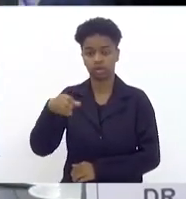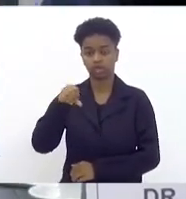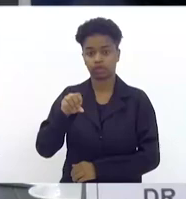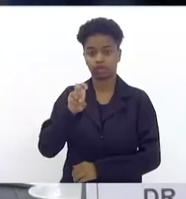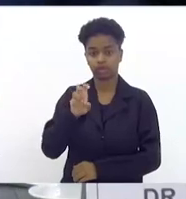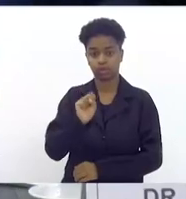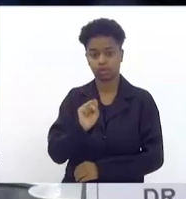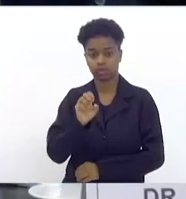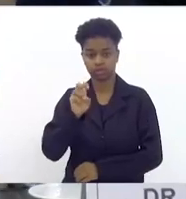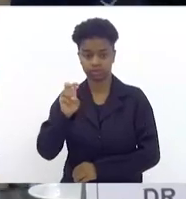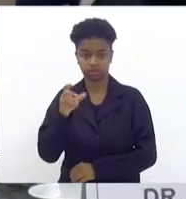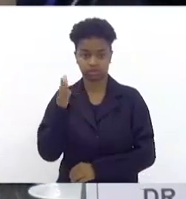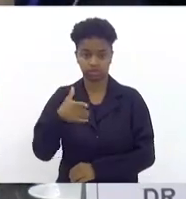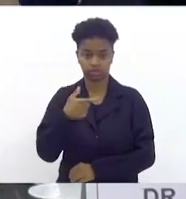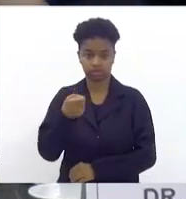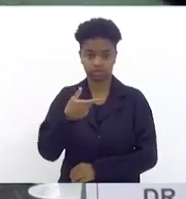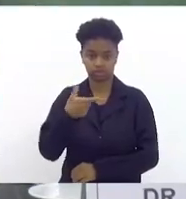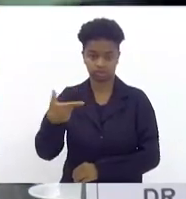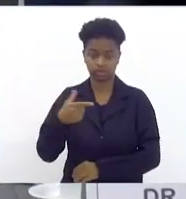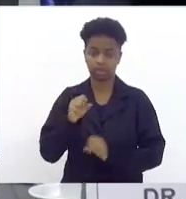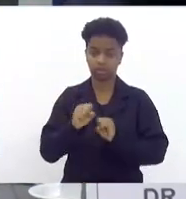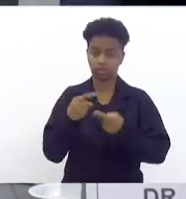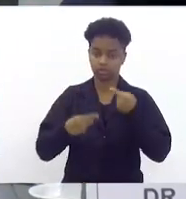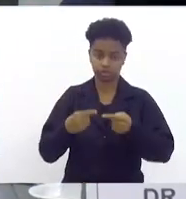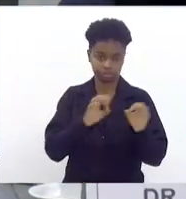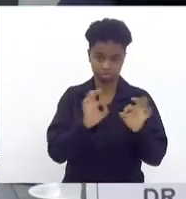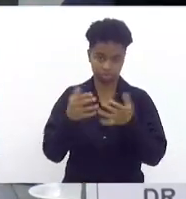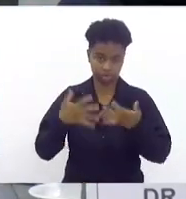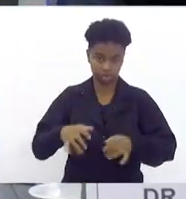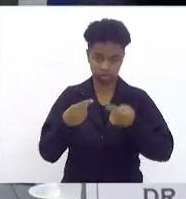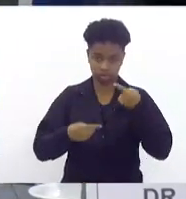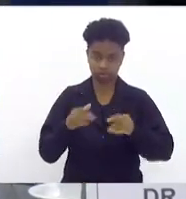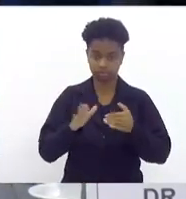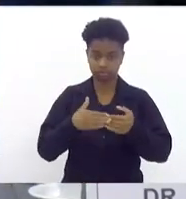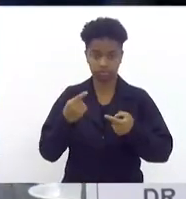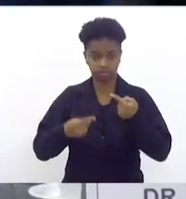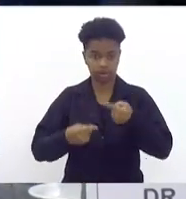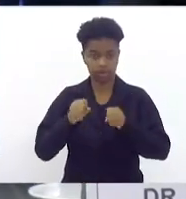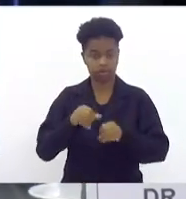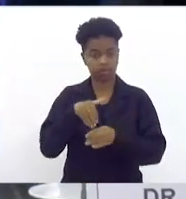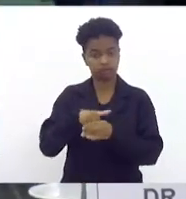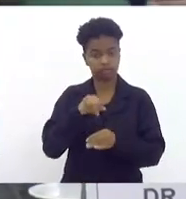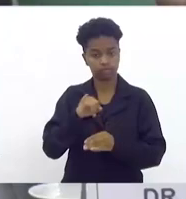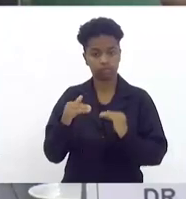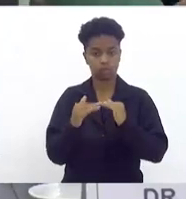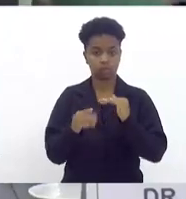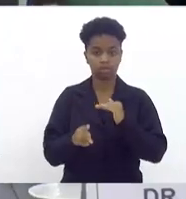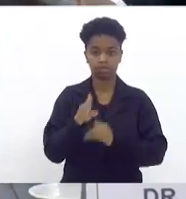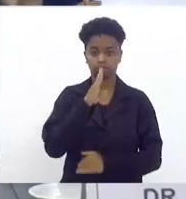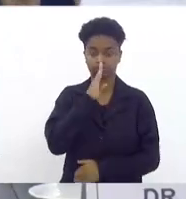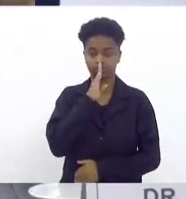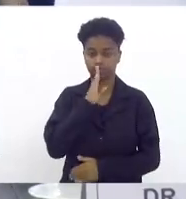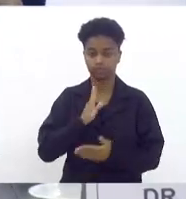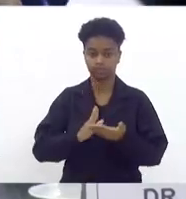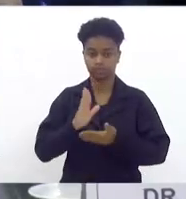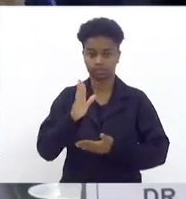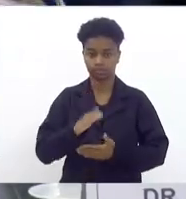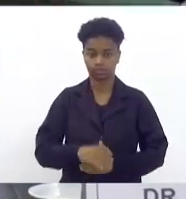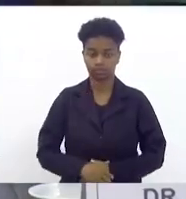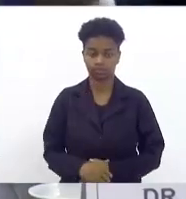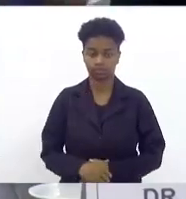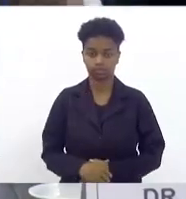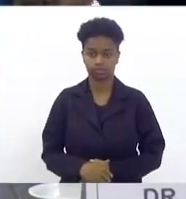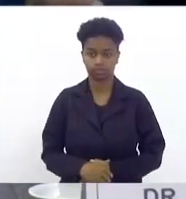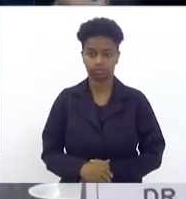de 22. Em discussão, não havendo quem queira discutir, encerrada a discussão. Em votação, os senhores que aprovam permaneçam como estão.